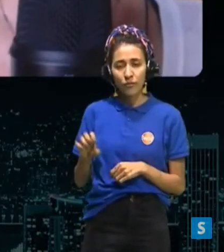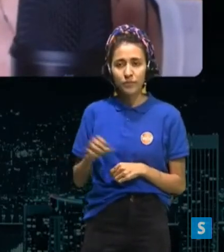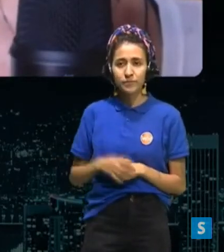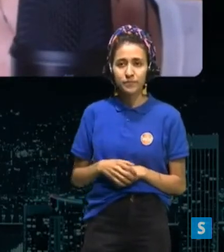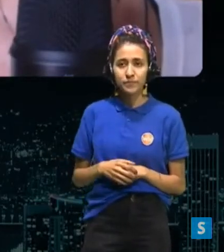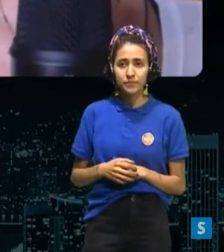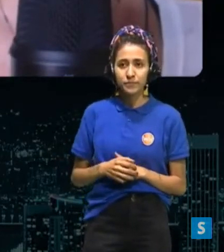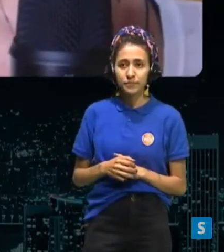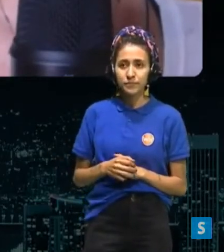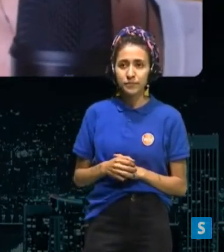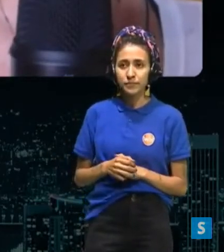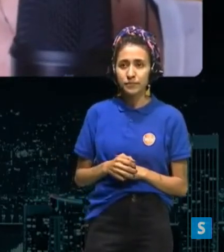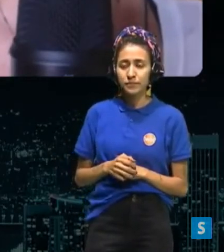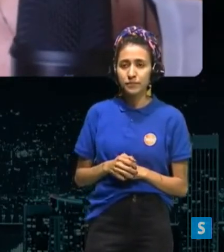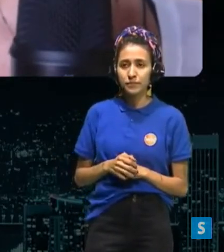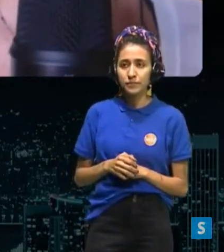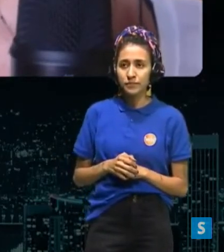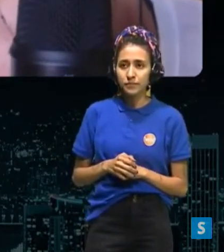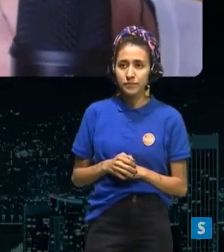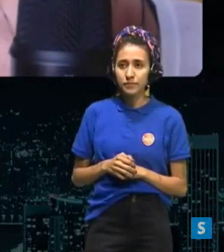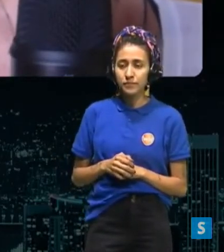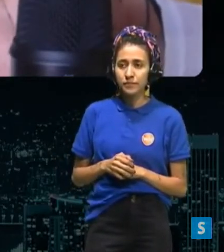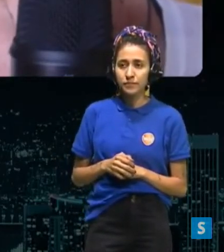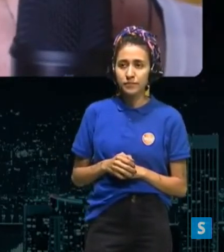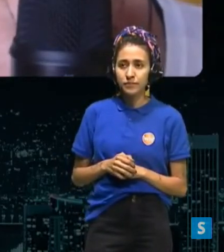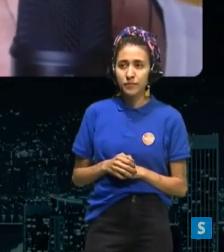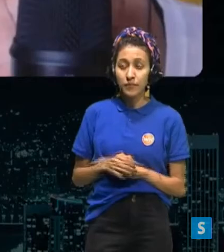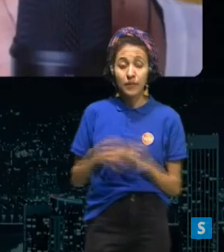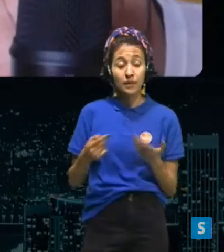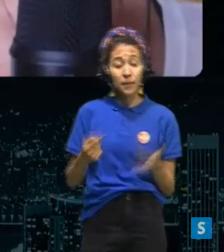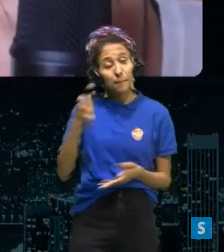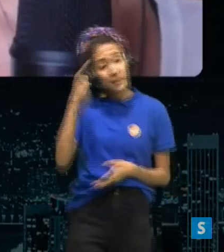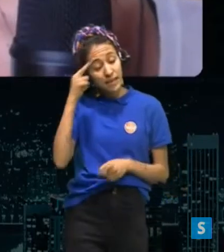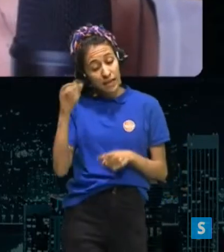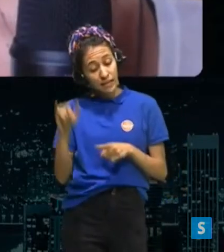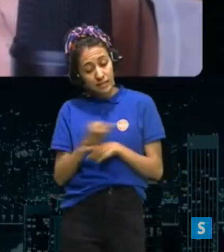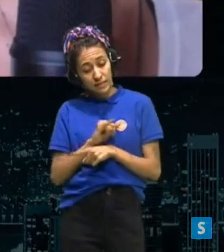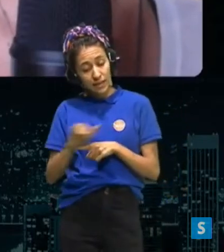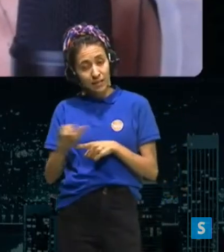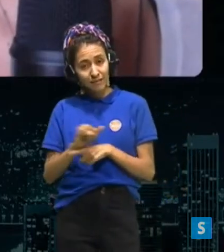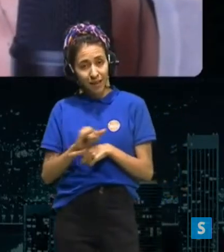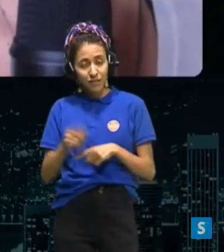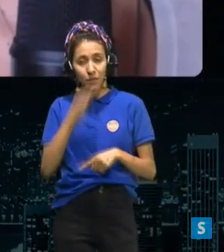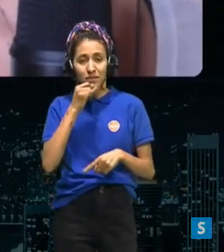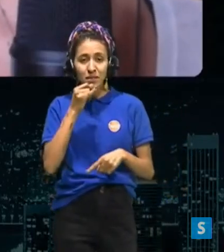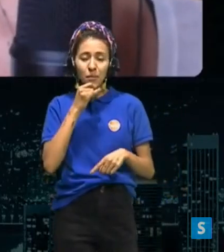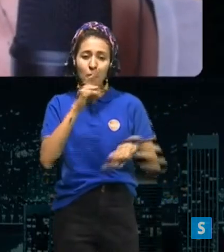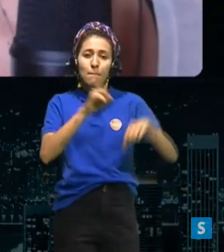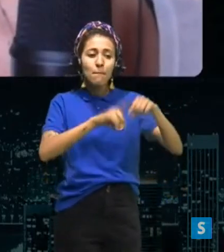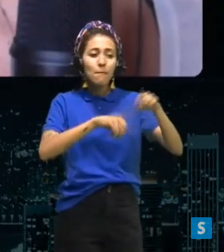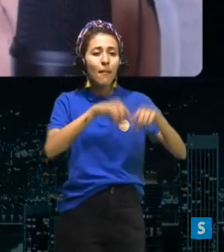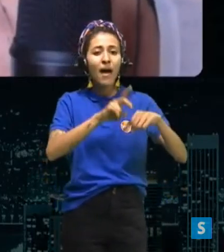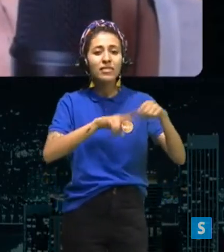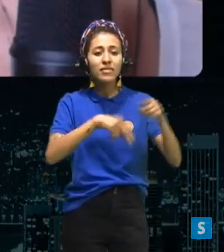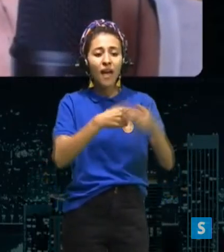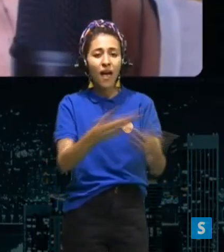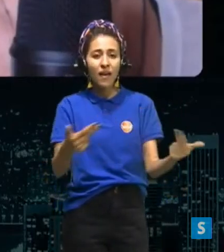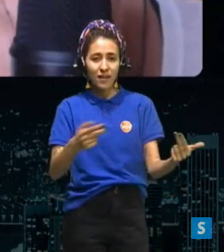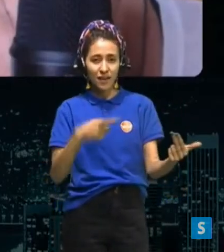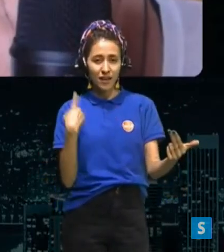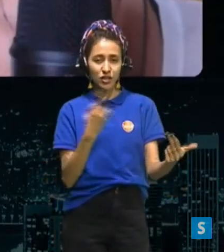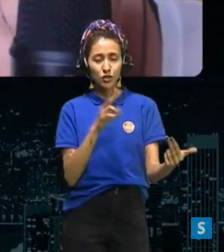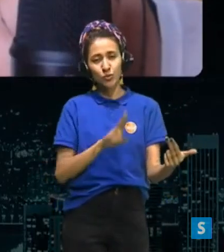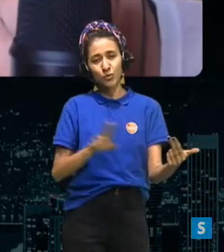então a elaborar alternativas para os nossos materiais atuais quer saber